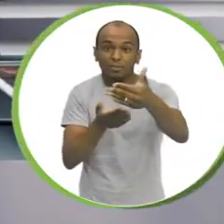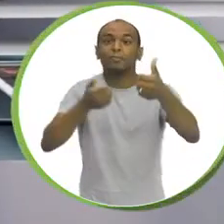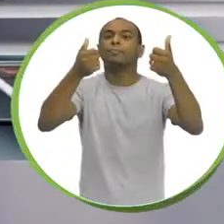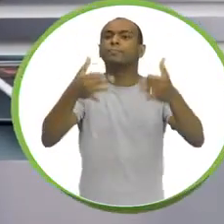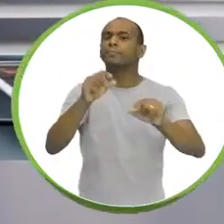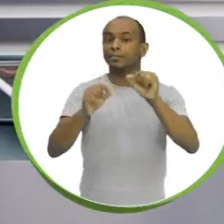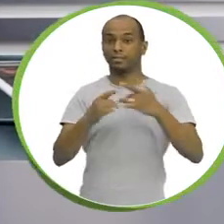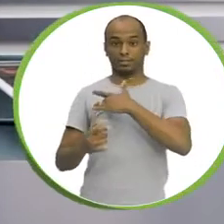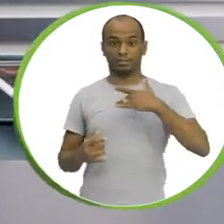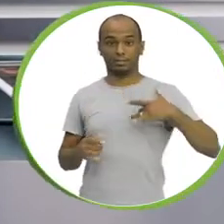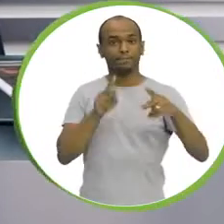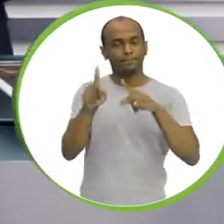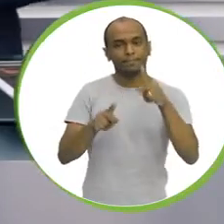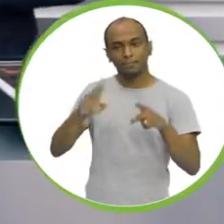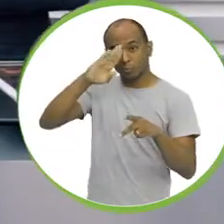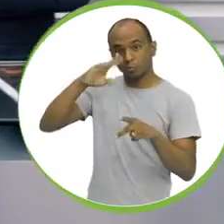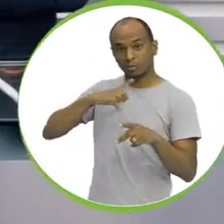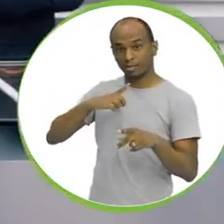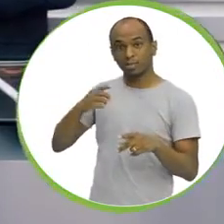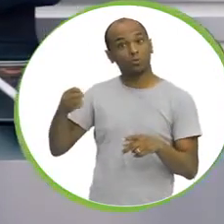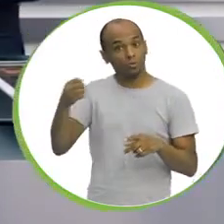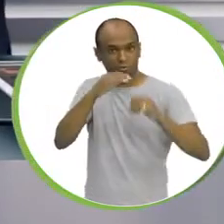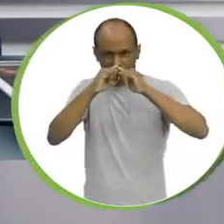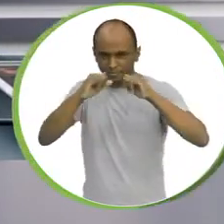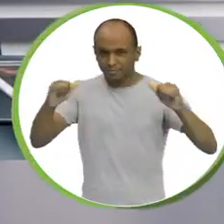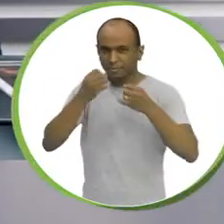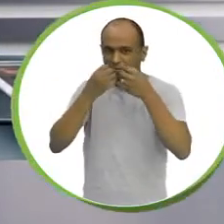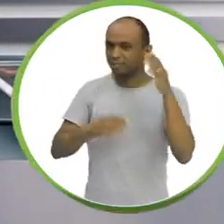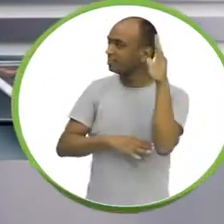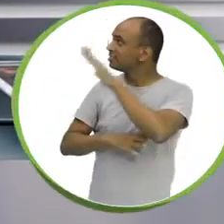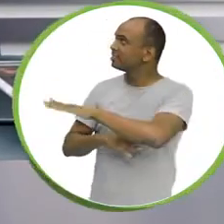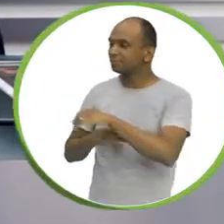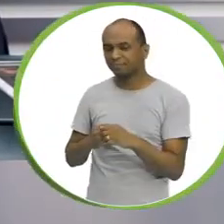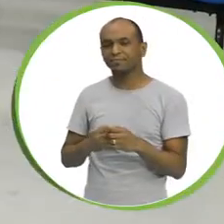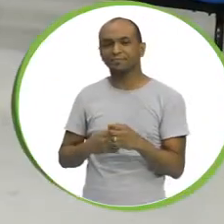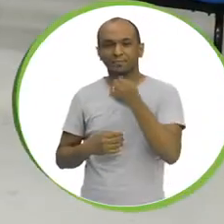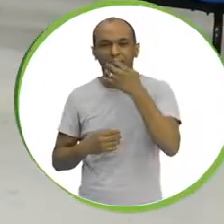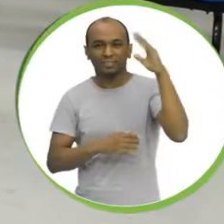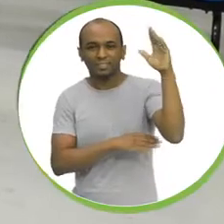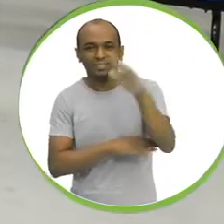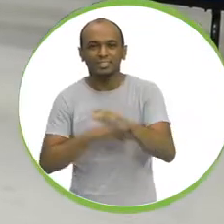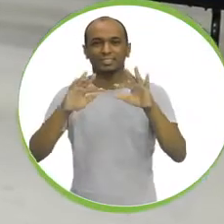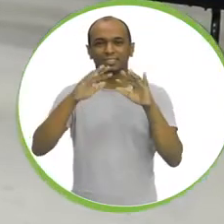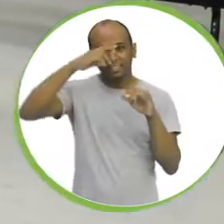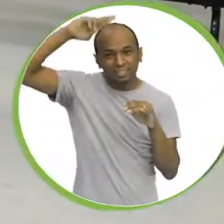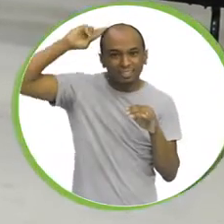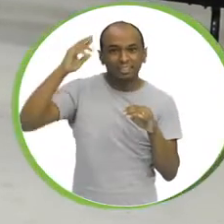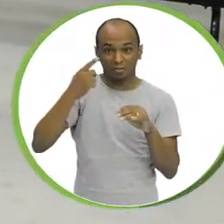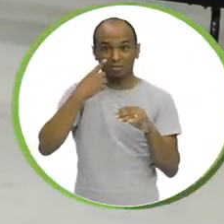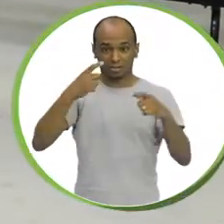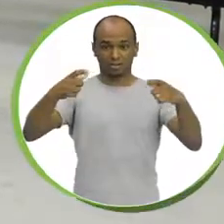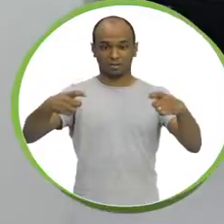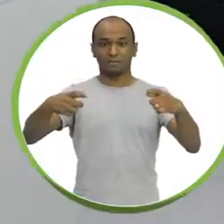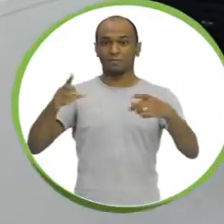edição falando de saúde pública. A Bruna Cristina tem novidades. Boa tarde, Bruna. Boa tarde, Renato. Tá vendo esse espaço